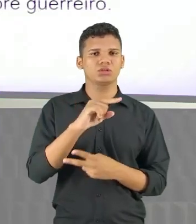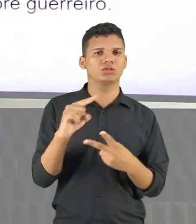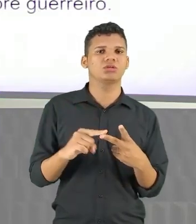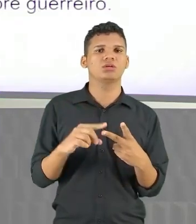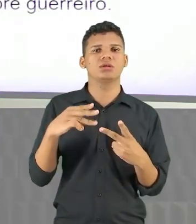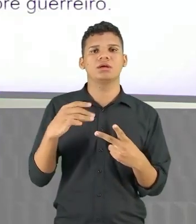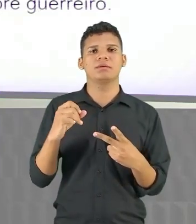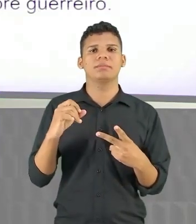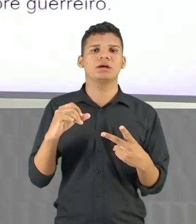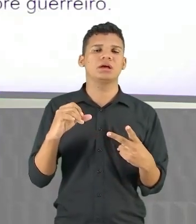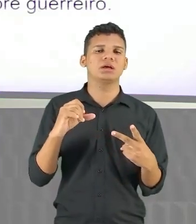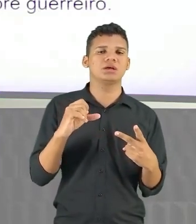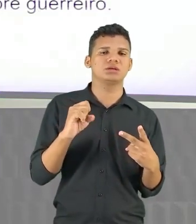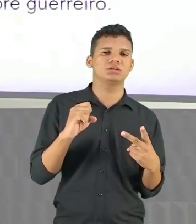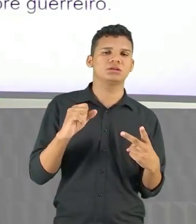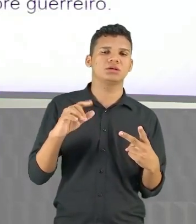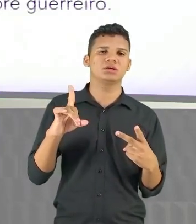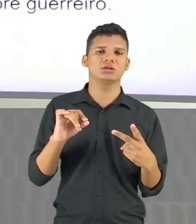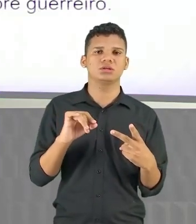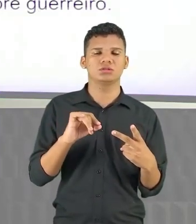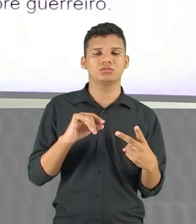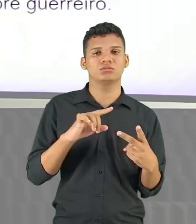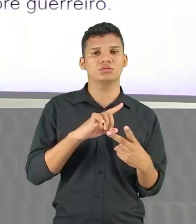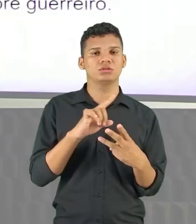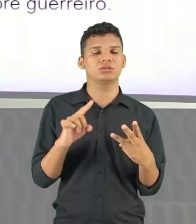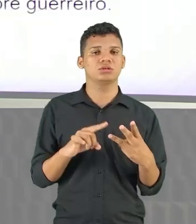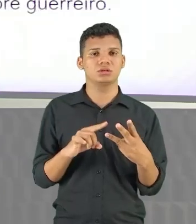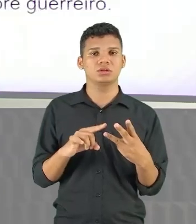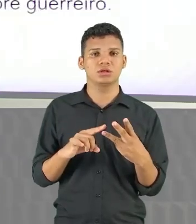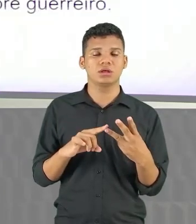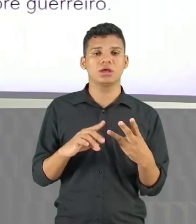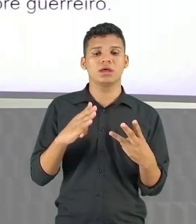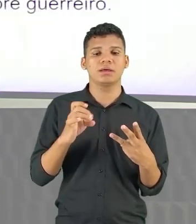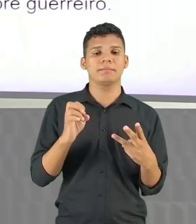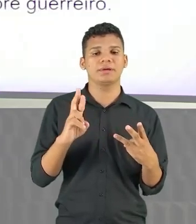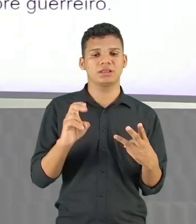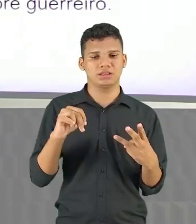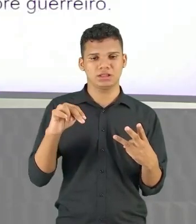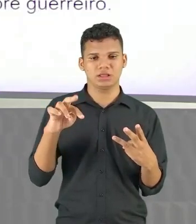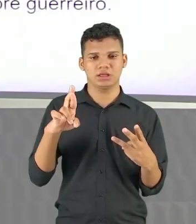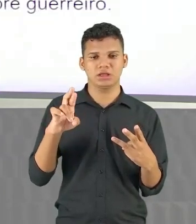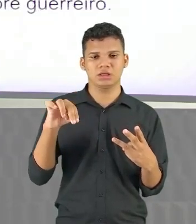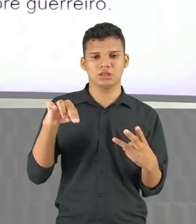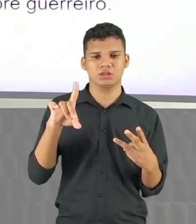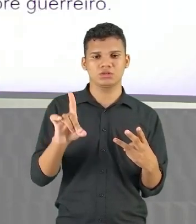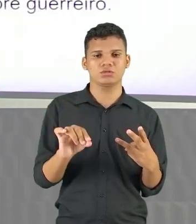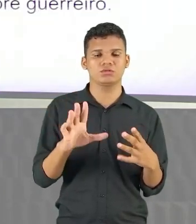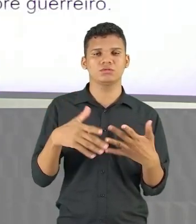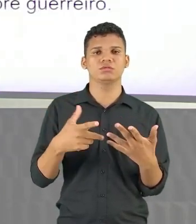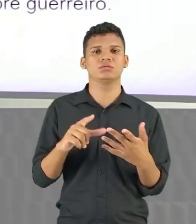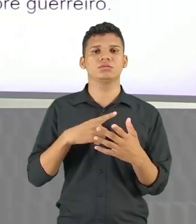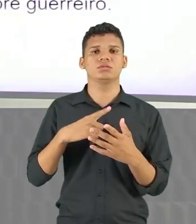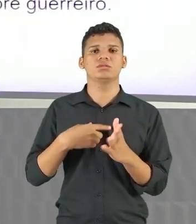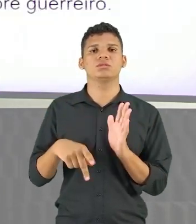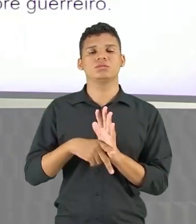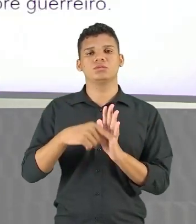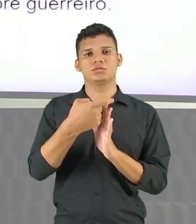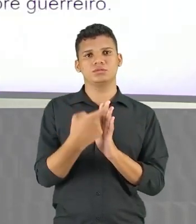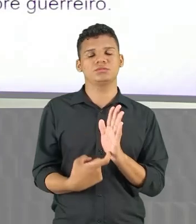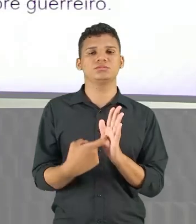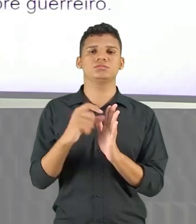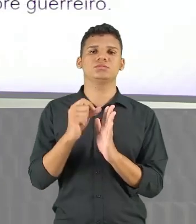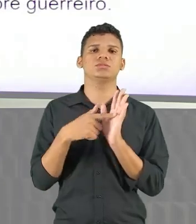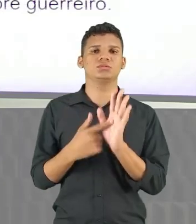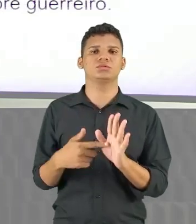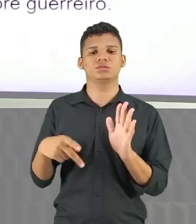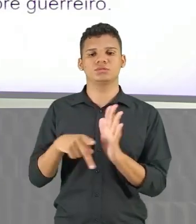próprio Álvares de Azevedo, e nesse poema específico de Bernardo Guimarães, a gente vai ver que há essas marcas textuais que vão mostrar, né, que